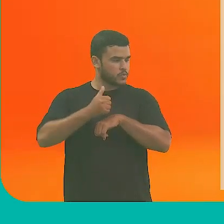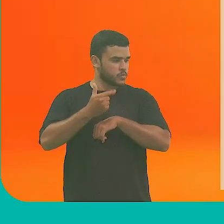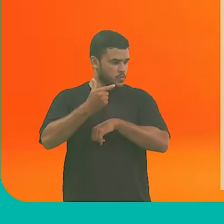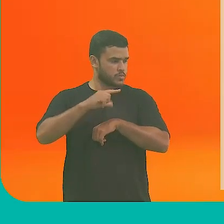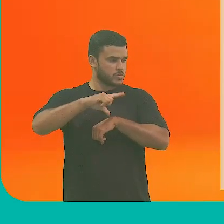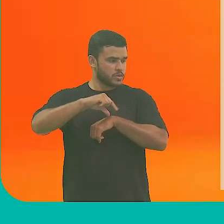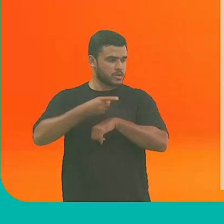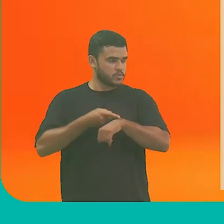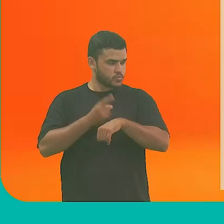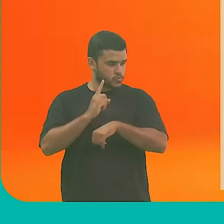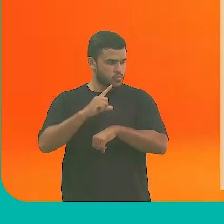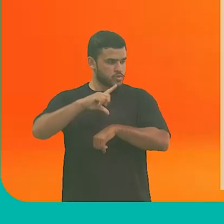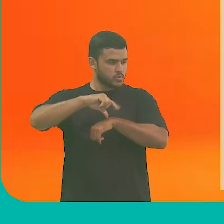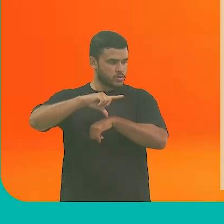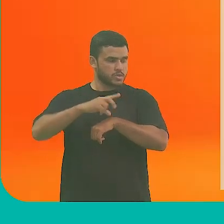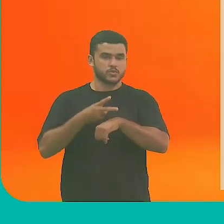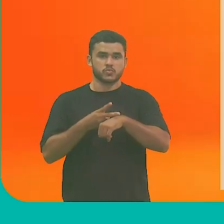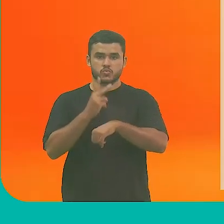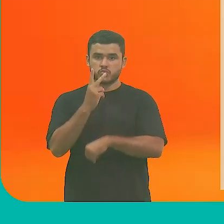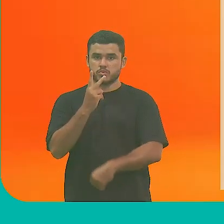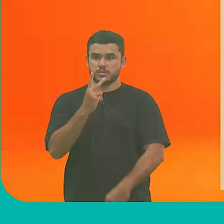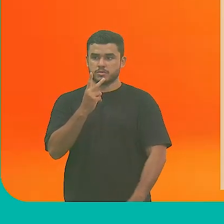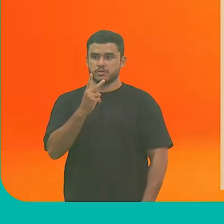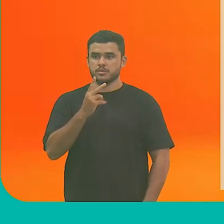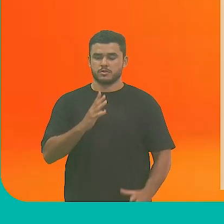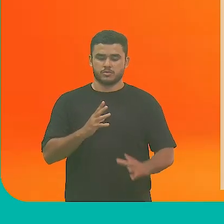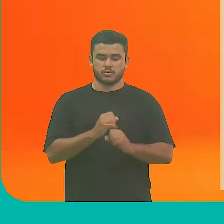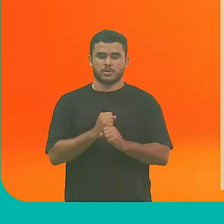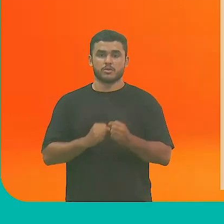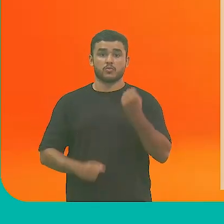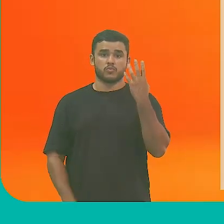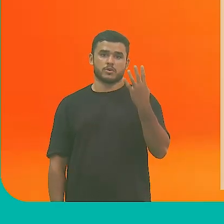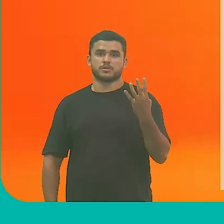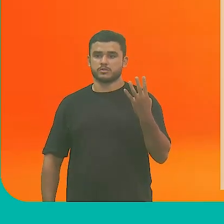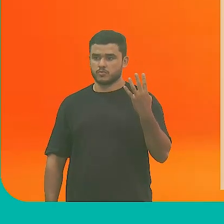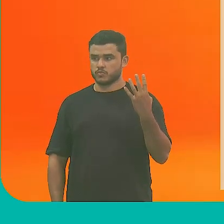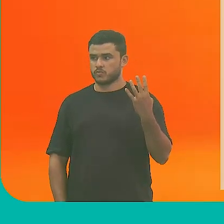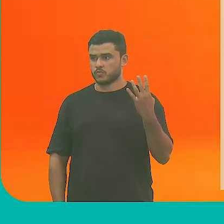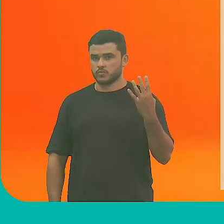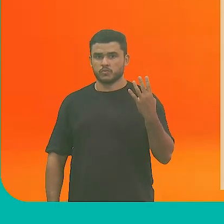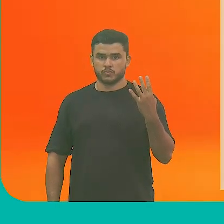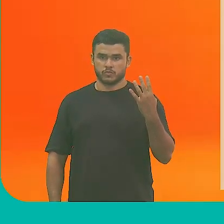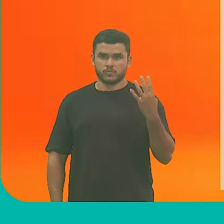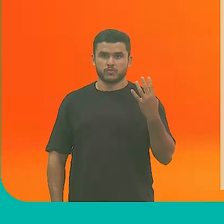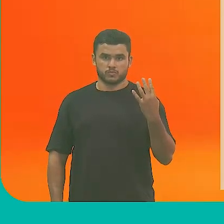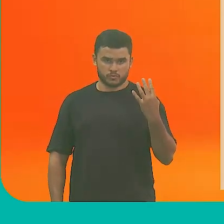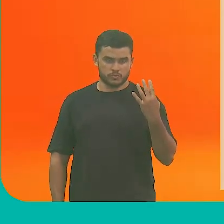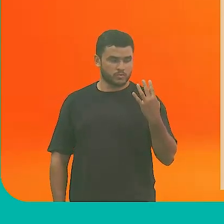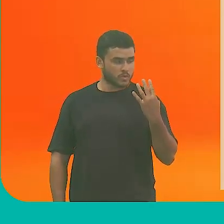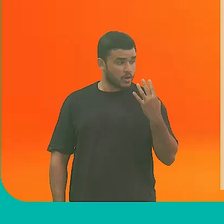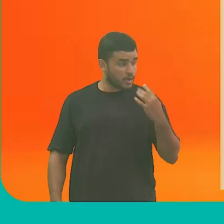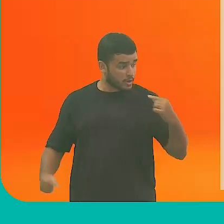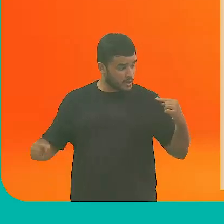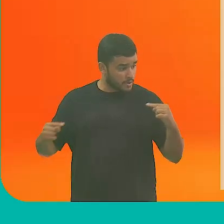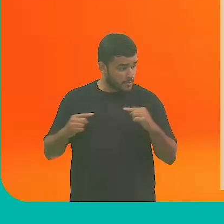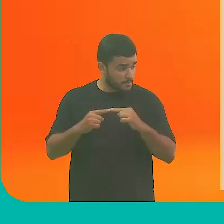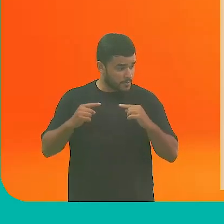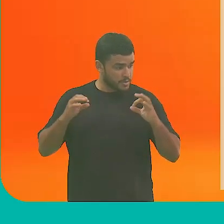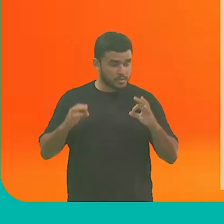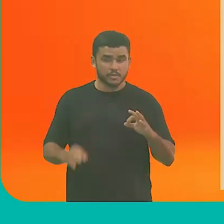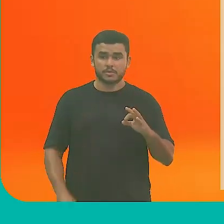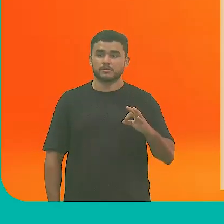13 e às 14. São quantos momentos? 4. Né? E aí a gente vai marcar o